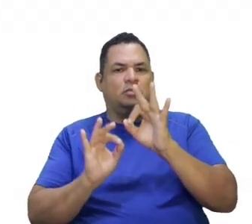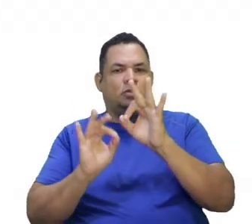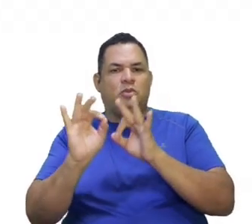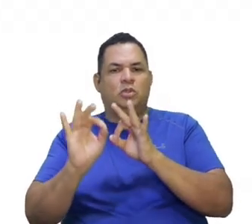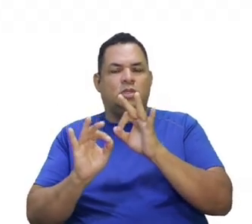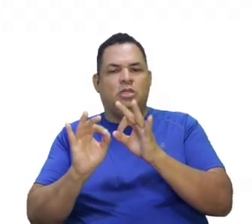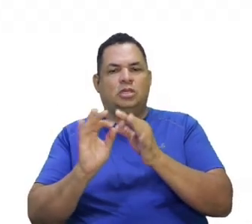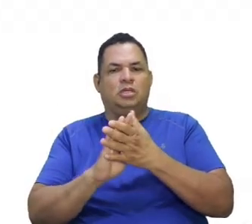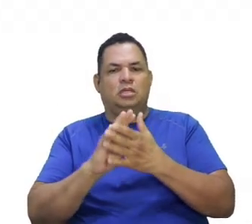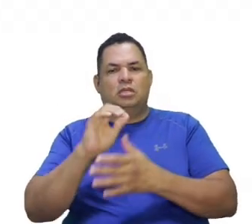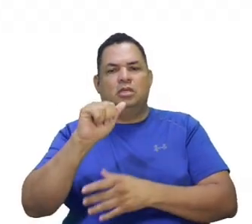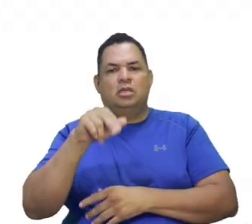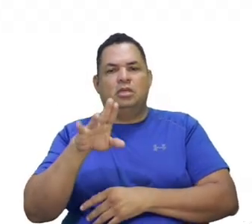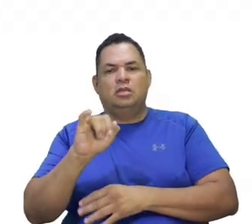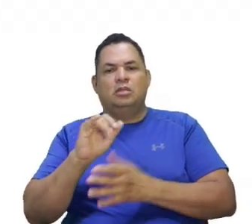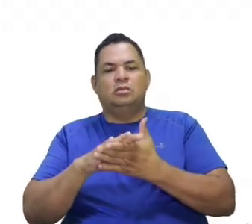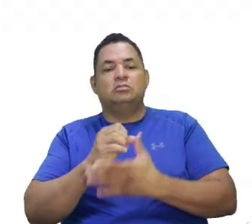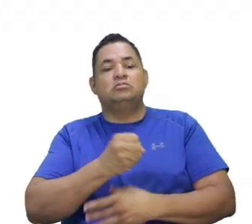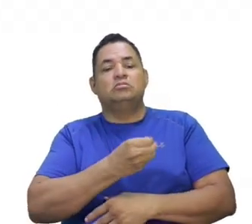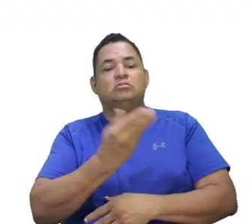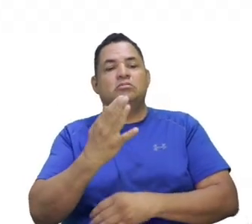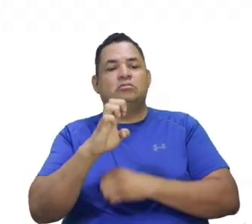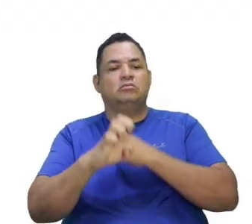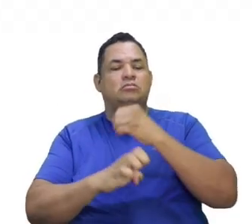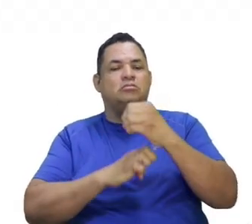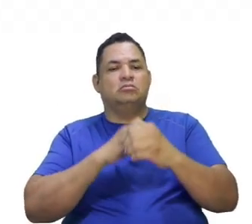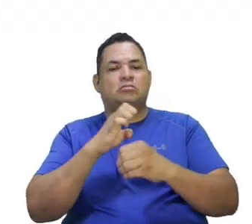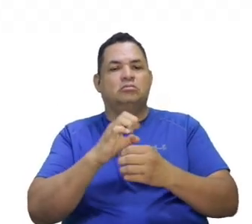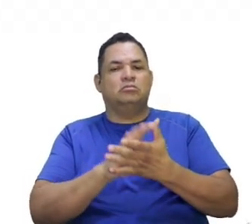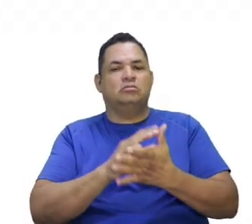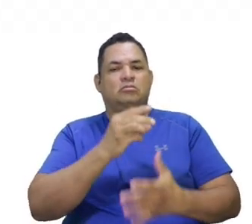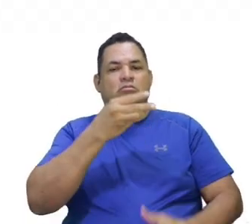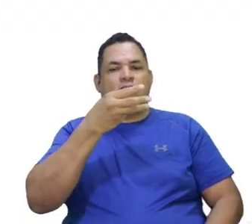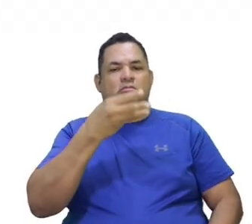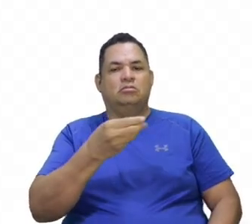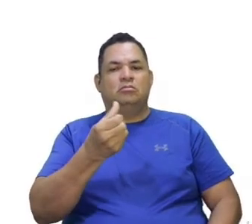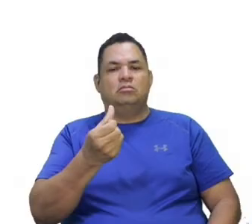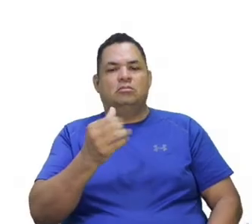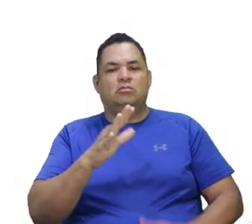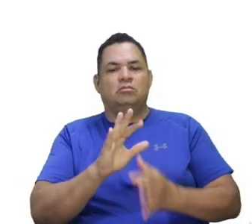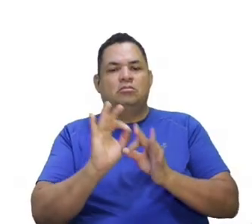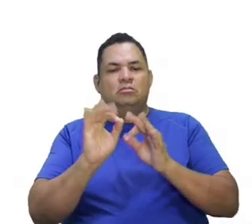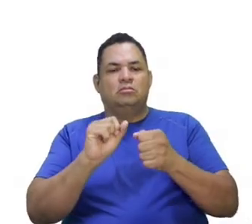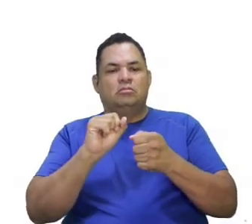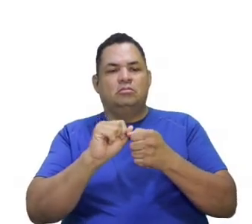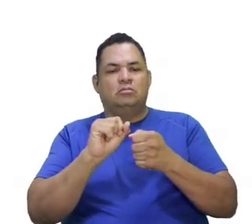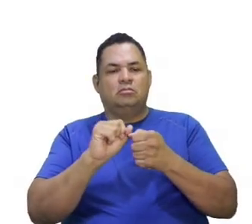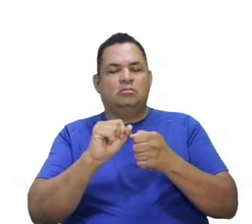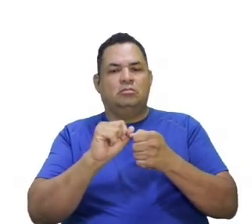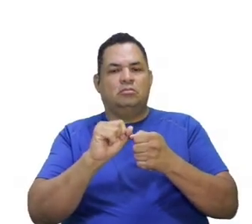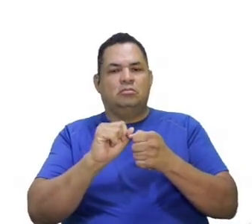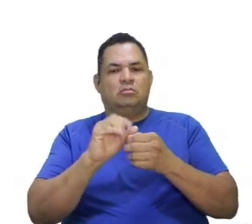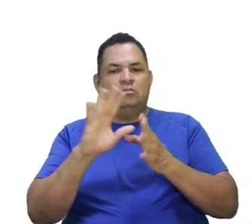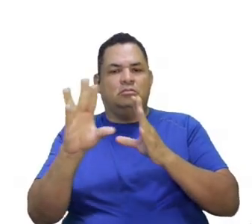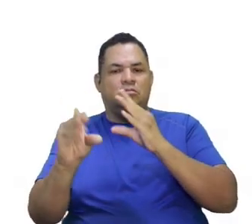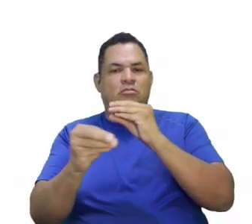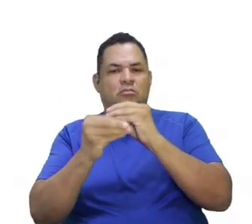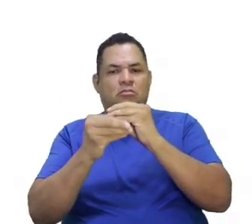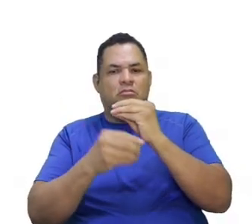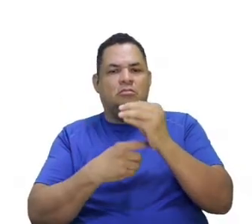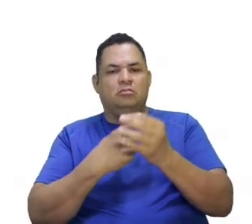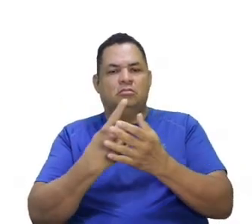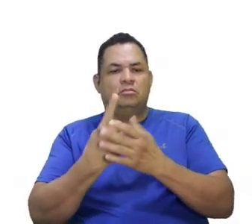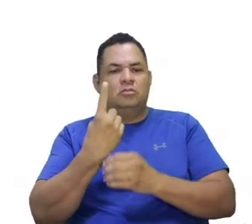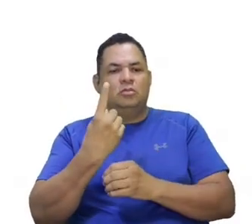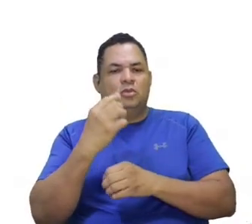do ânion vai ficar com quantos elétrons no total? Com 36. E eu vou só fazer a adição desse um